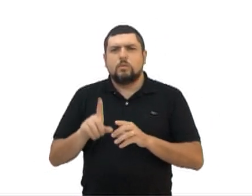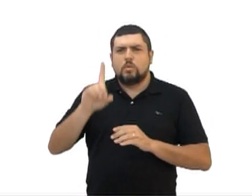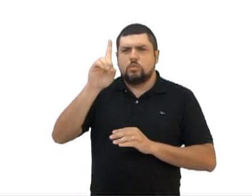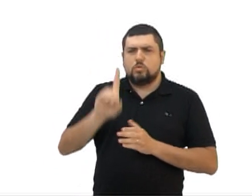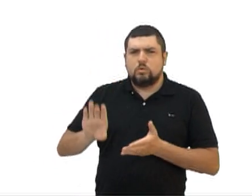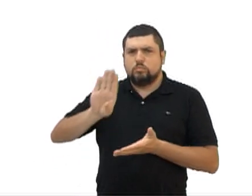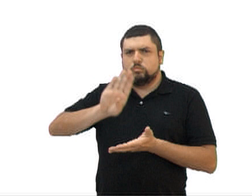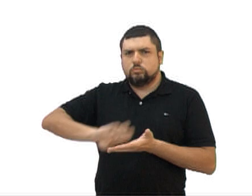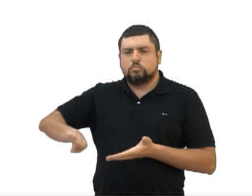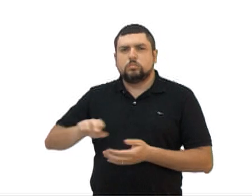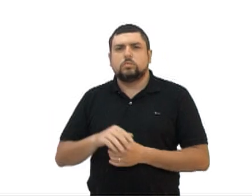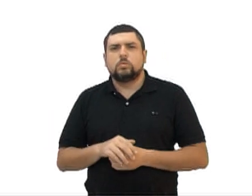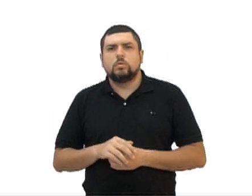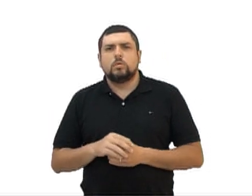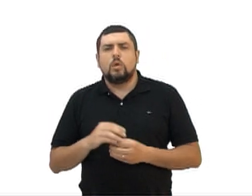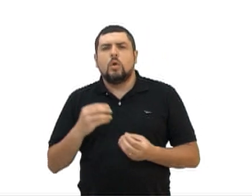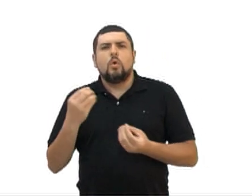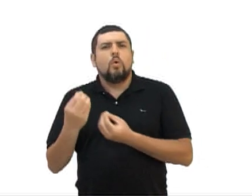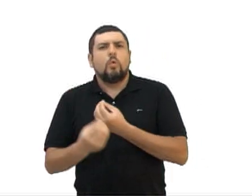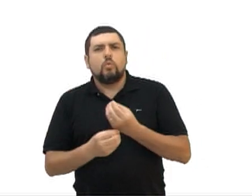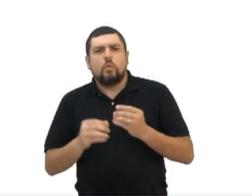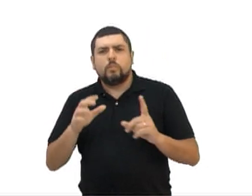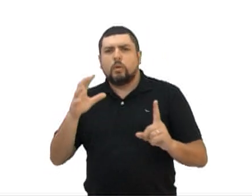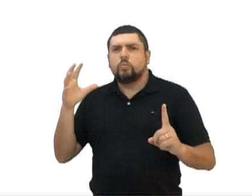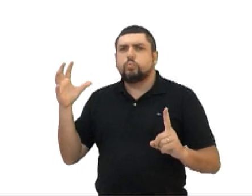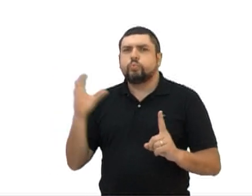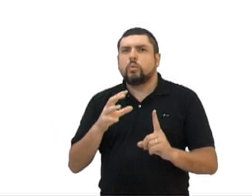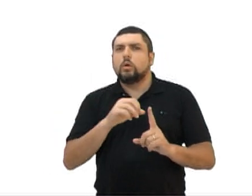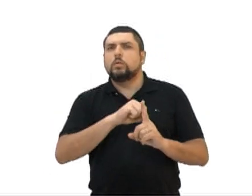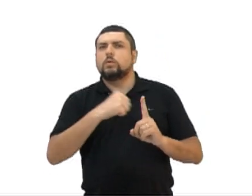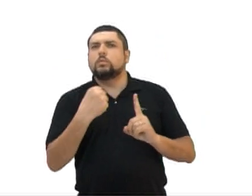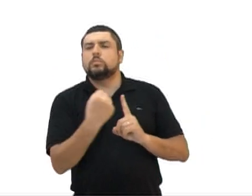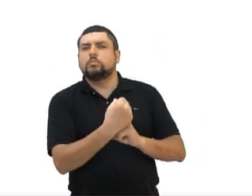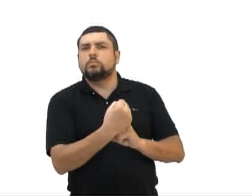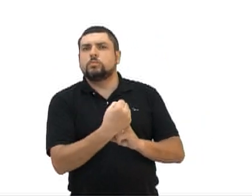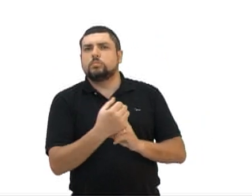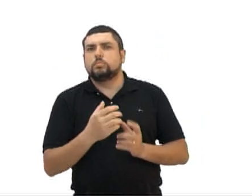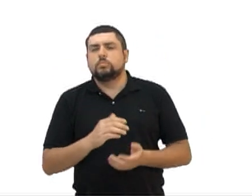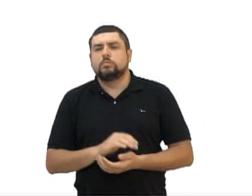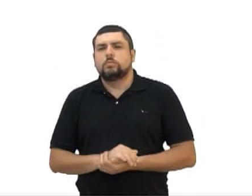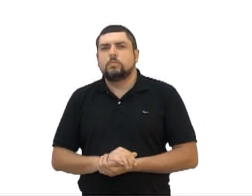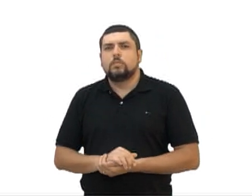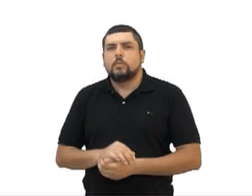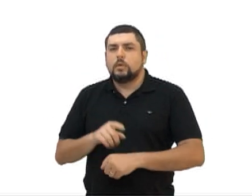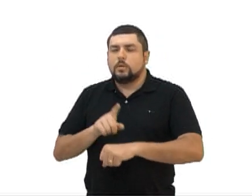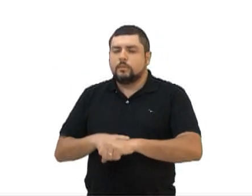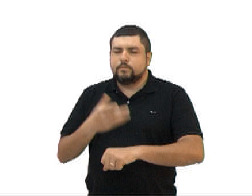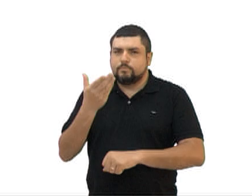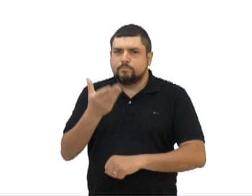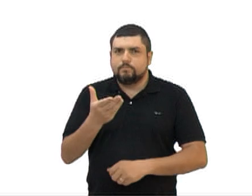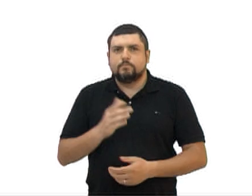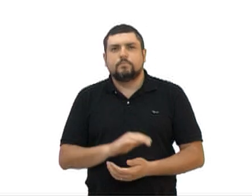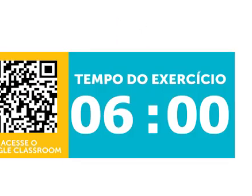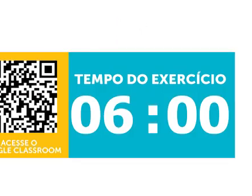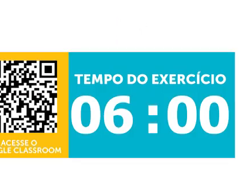seus impactos para a vida social e política do país? Tempo para vocês.